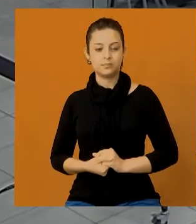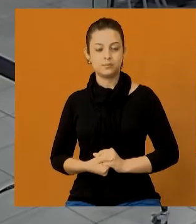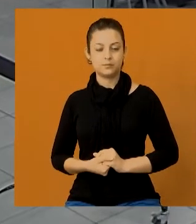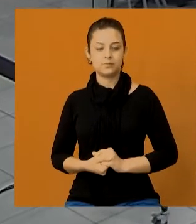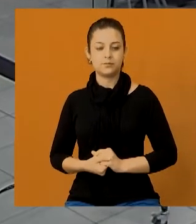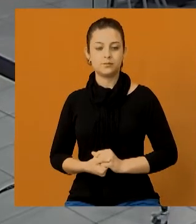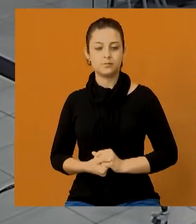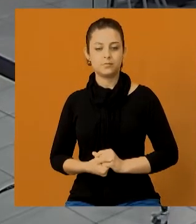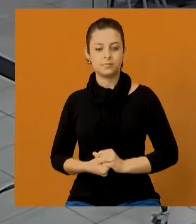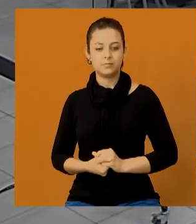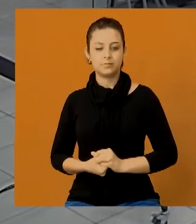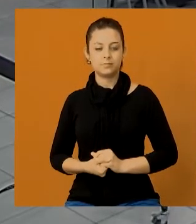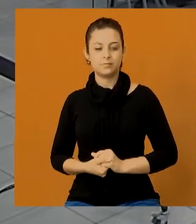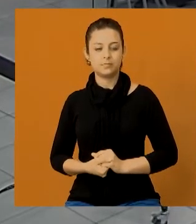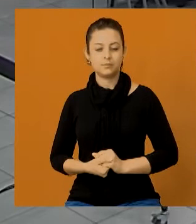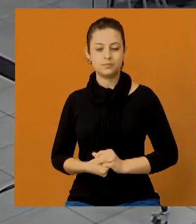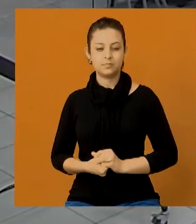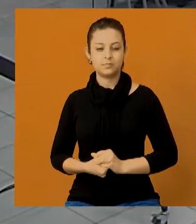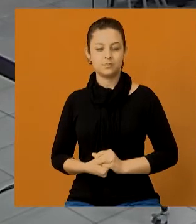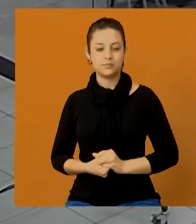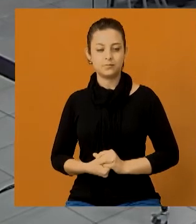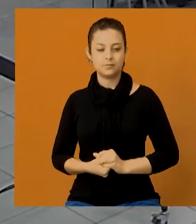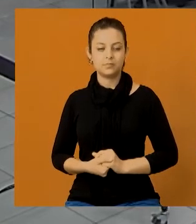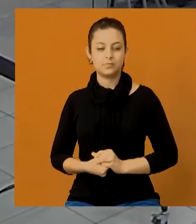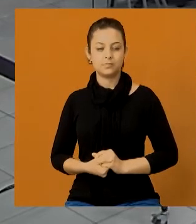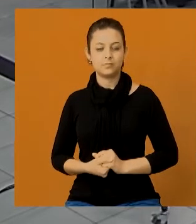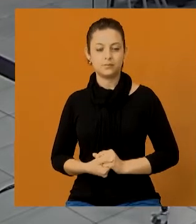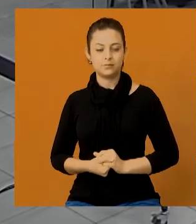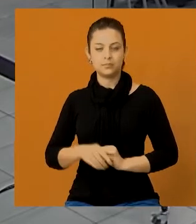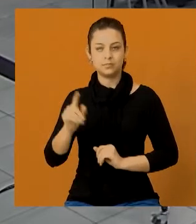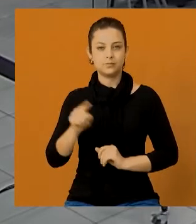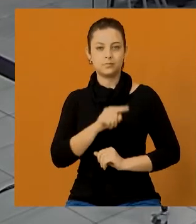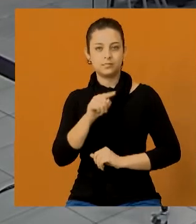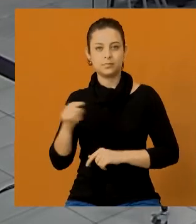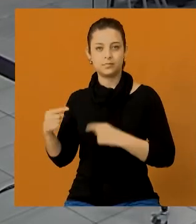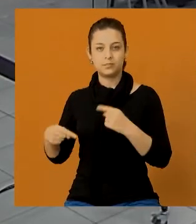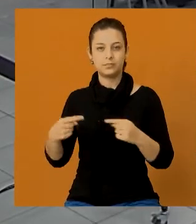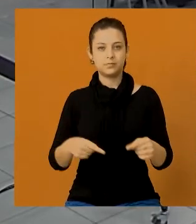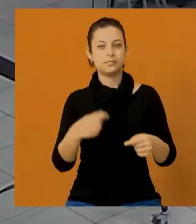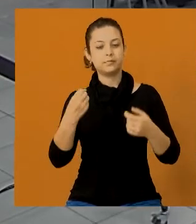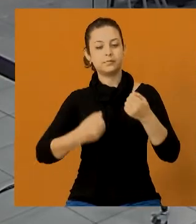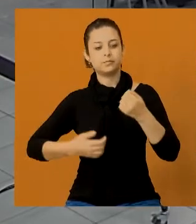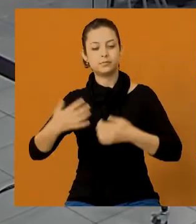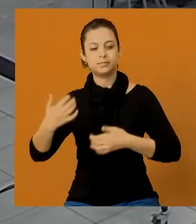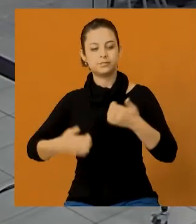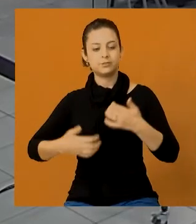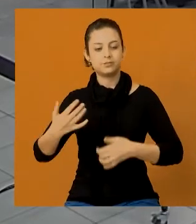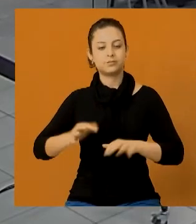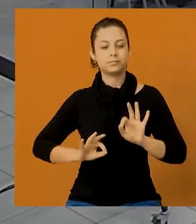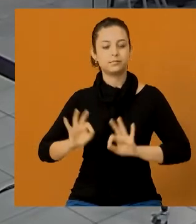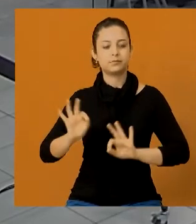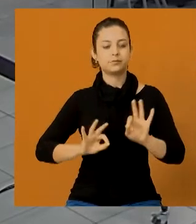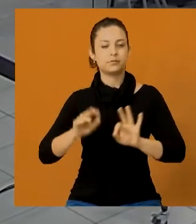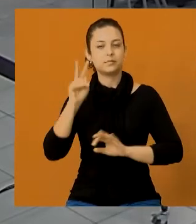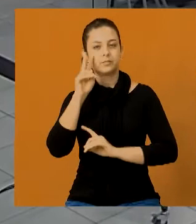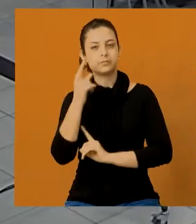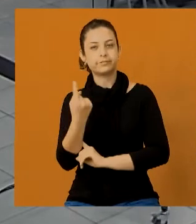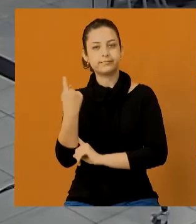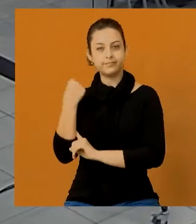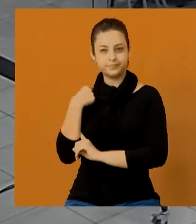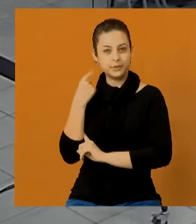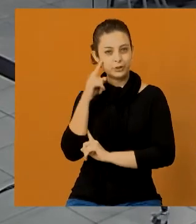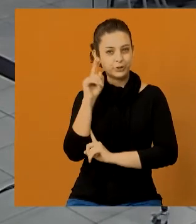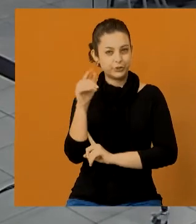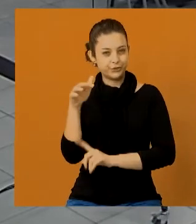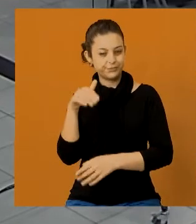O projeto que é do veto está em discussão. Eu gostaria de comentar um pouquinho a respeito desse projeto. Me lembro muito bem, no